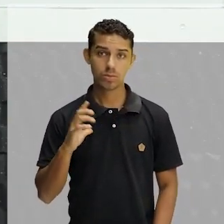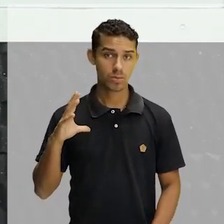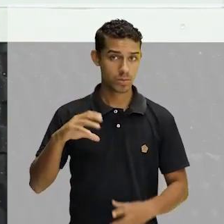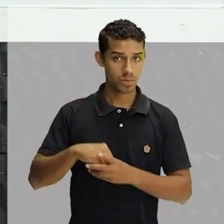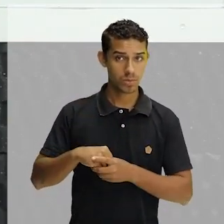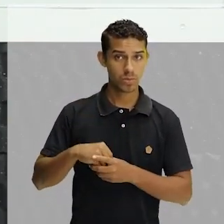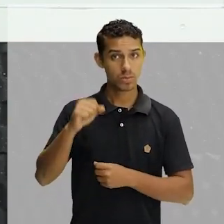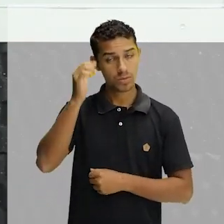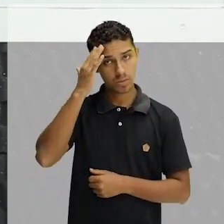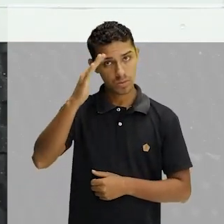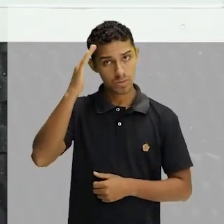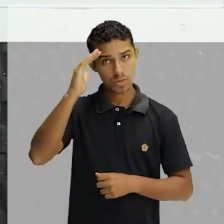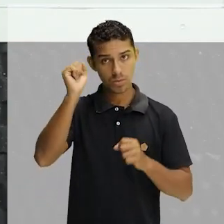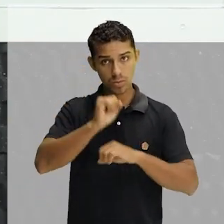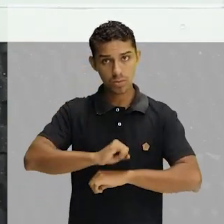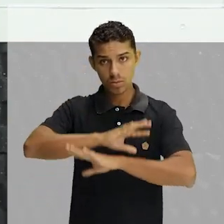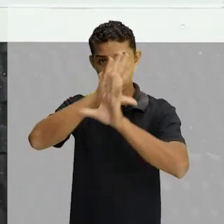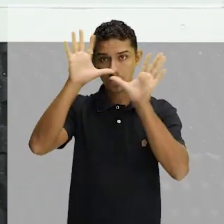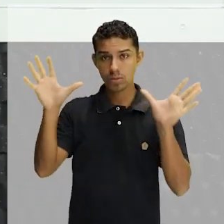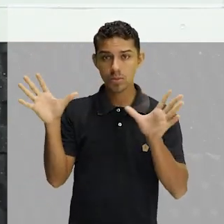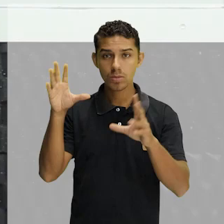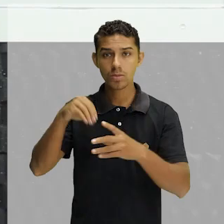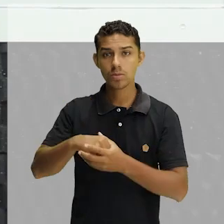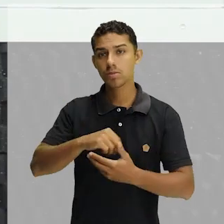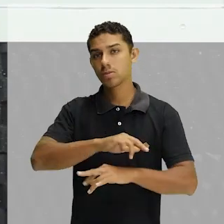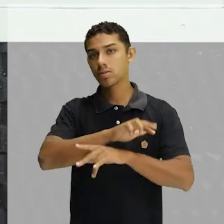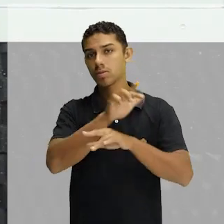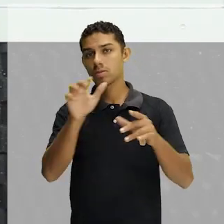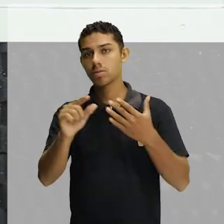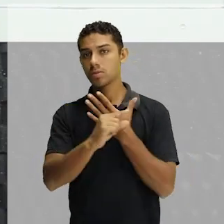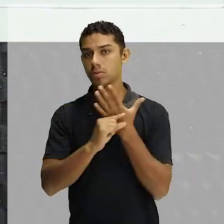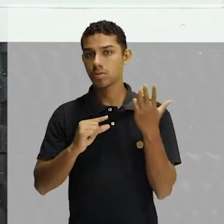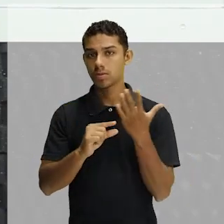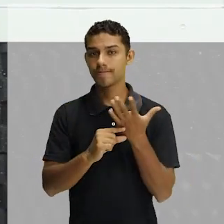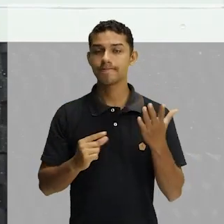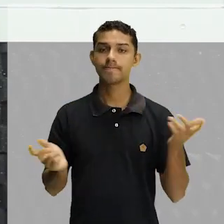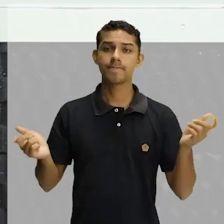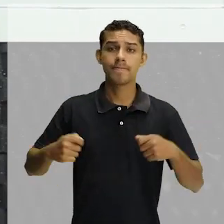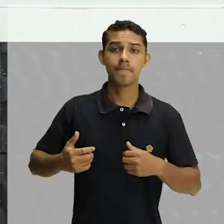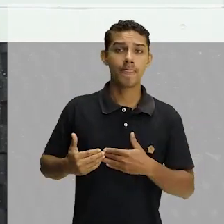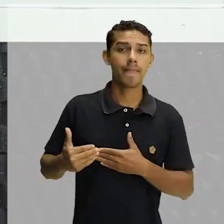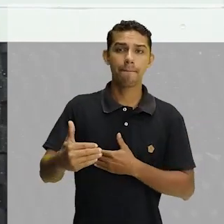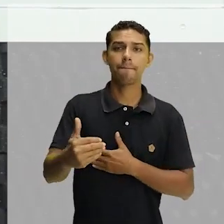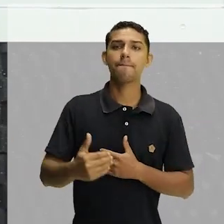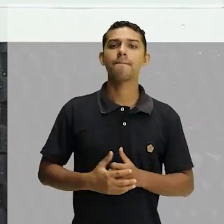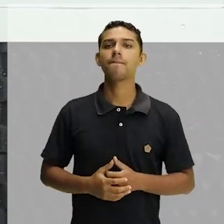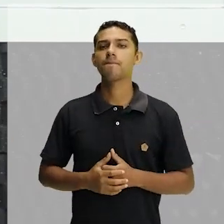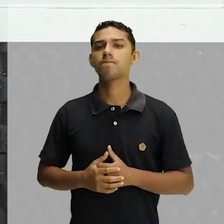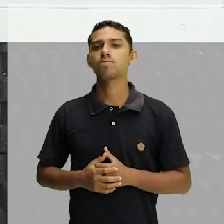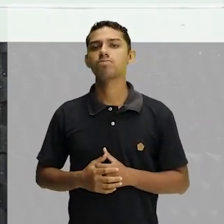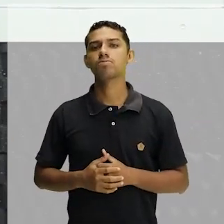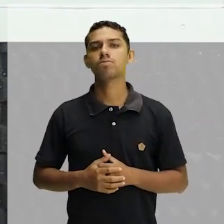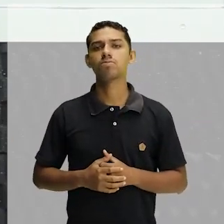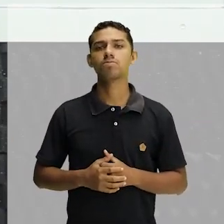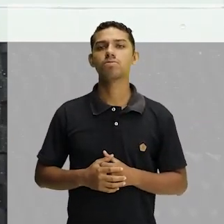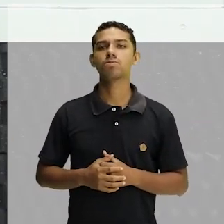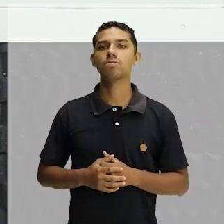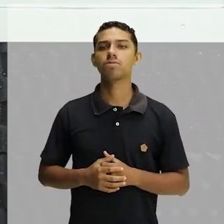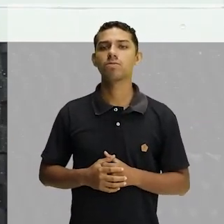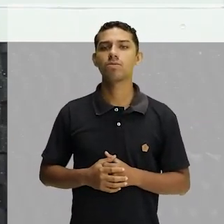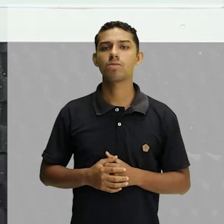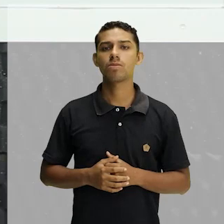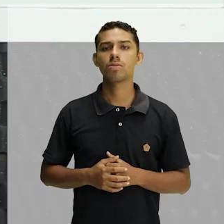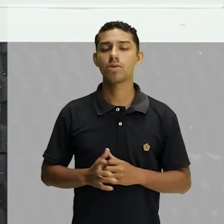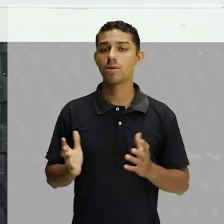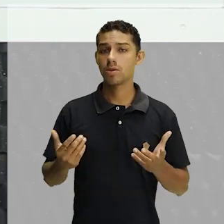da compreensão de vários autores, um estágio inicial, olha só, chamado estado de natureza.